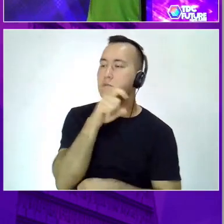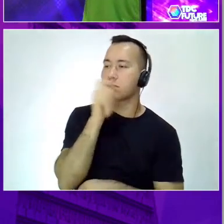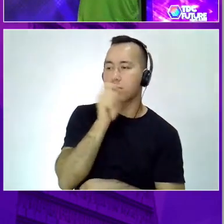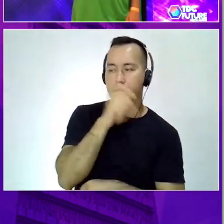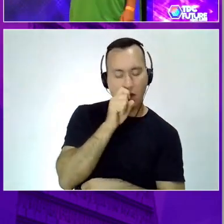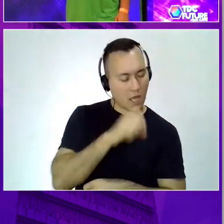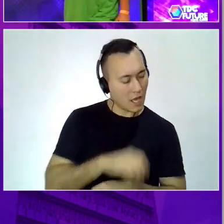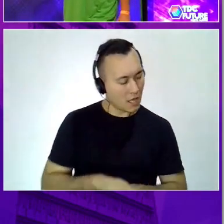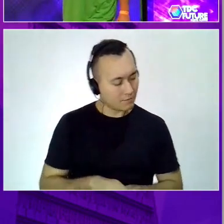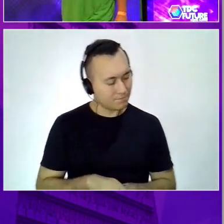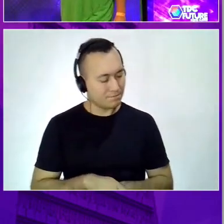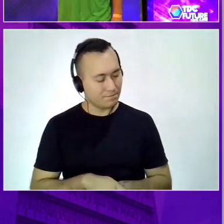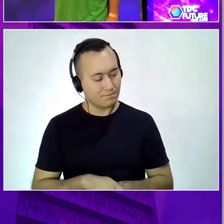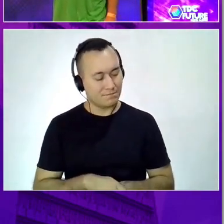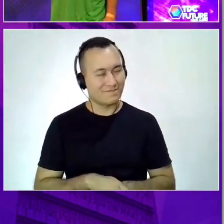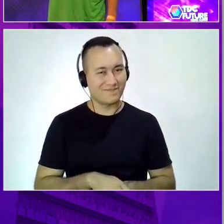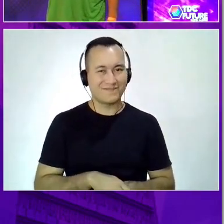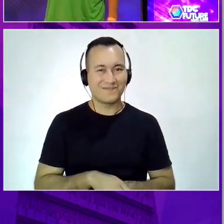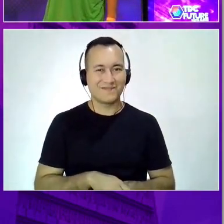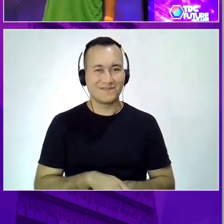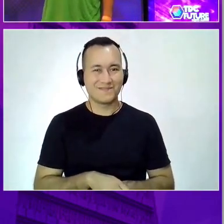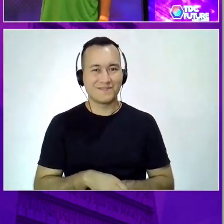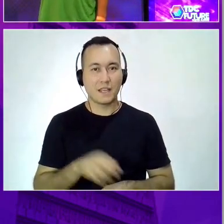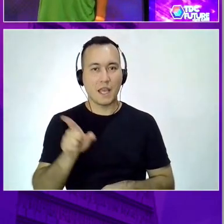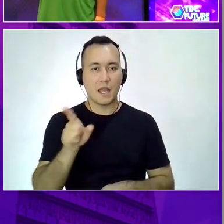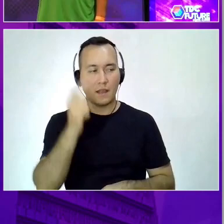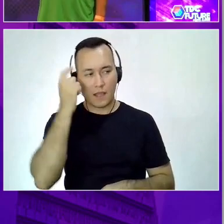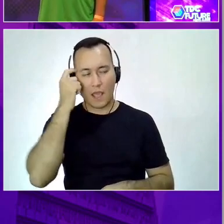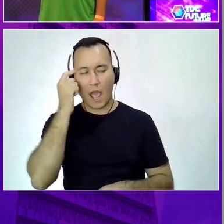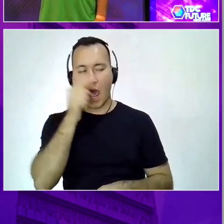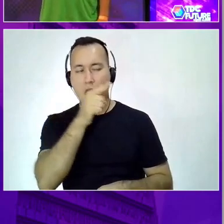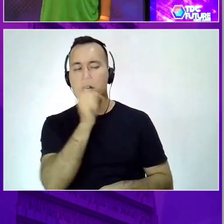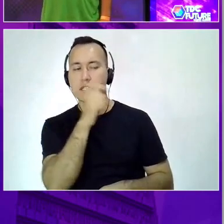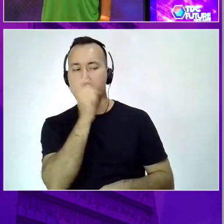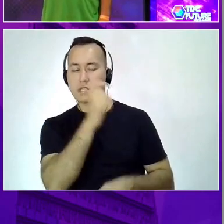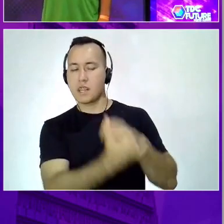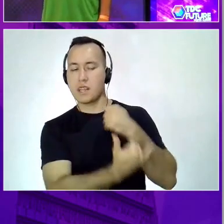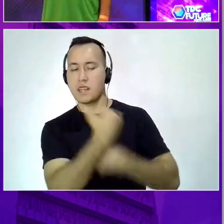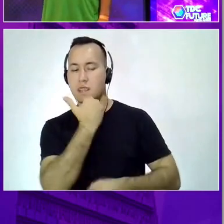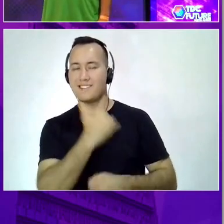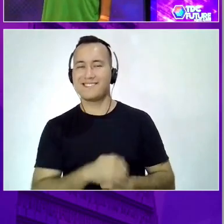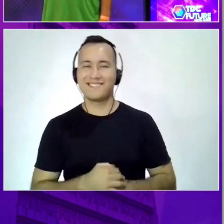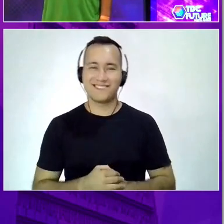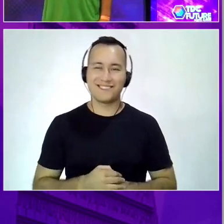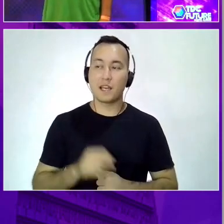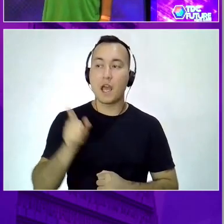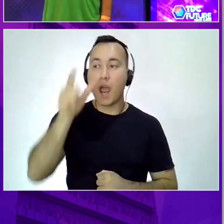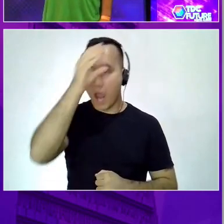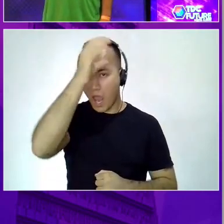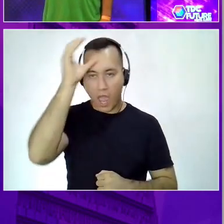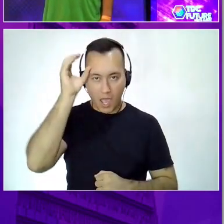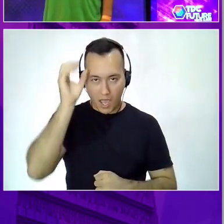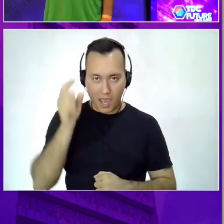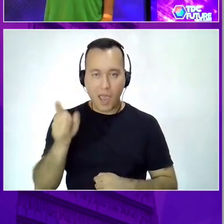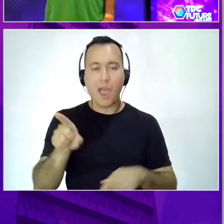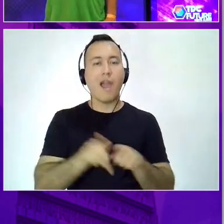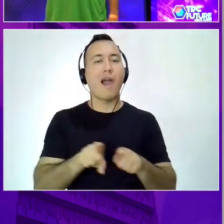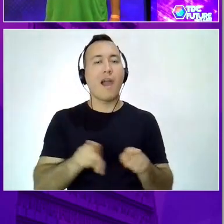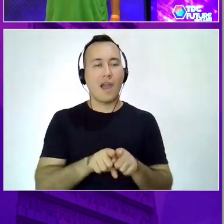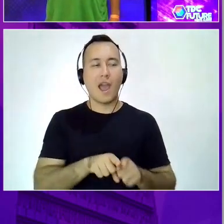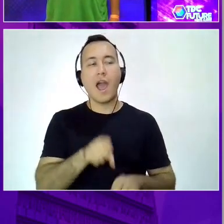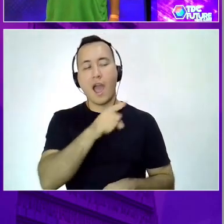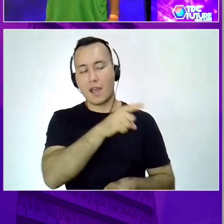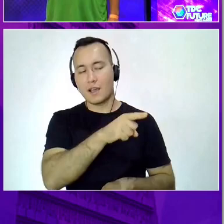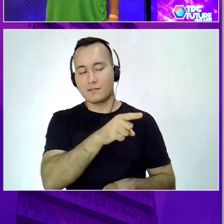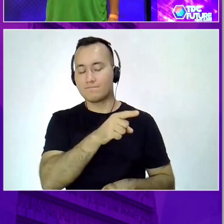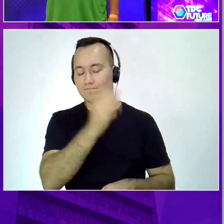sabe, ele te ignora, mas ele sabe que você está mentindo. Sim? O cliente também, é mais, teu gestor também sabe que você está